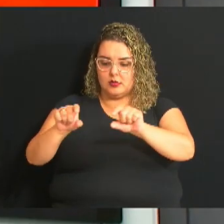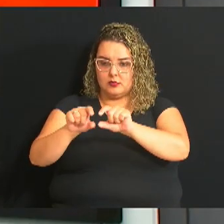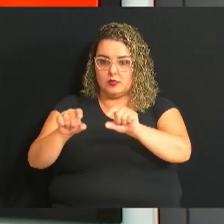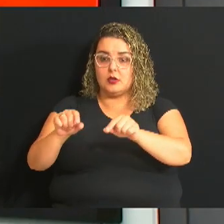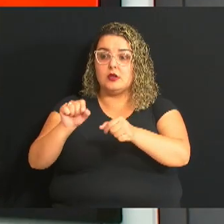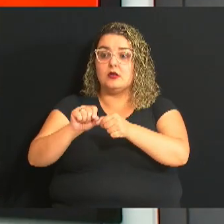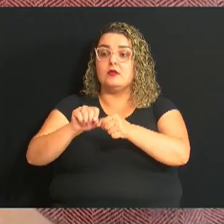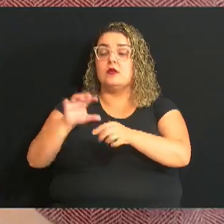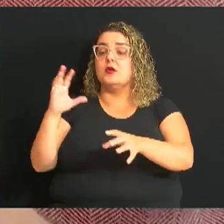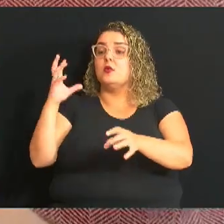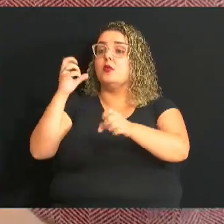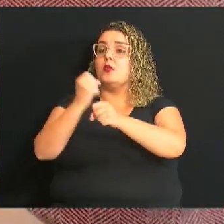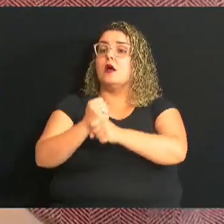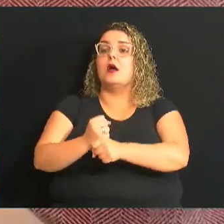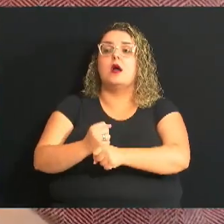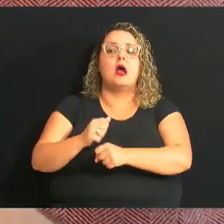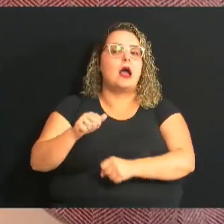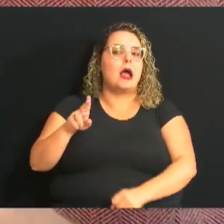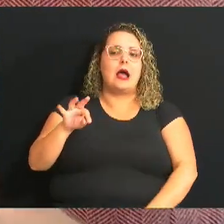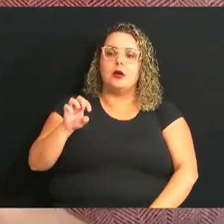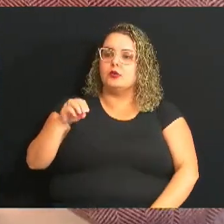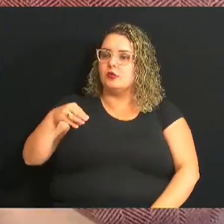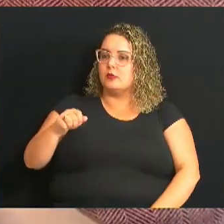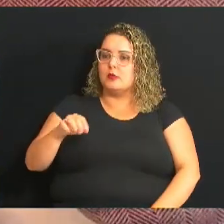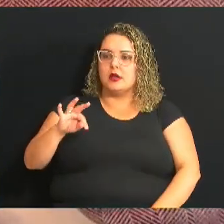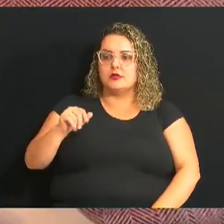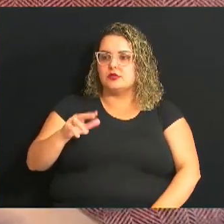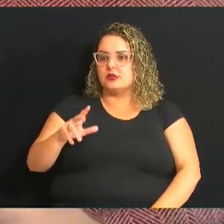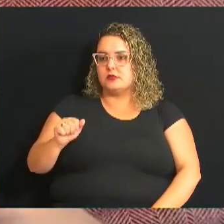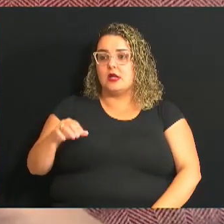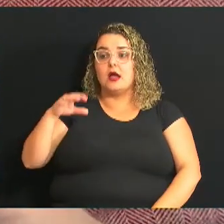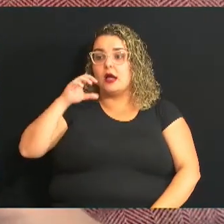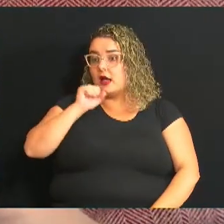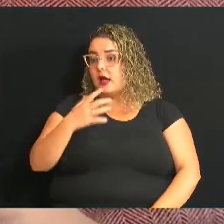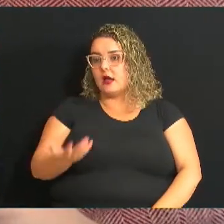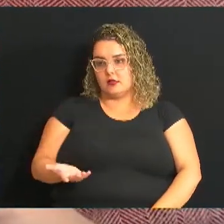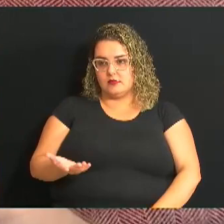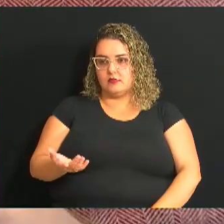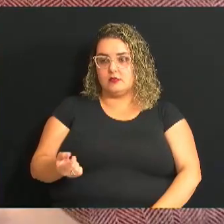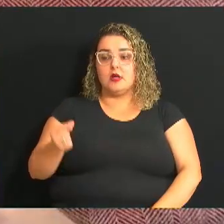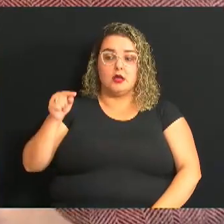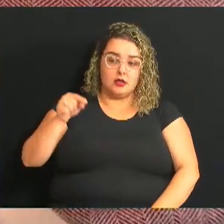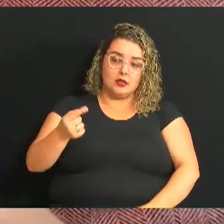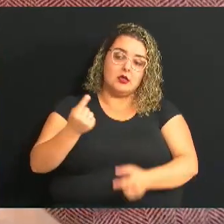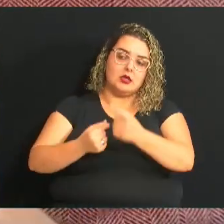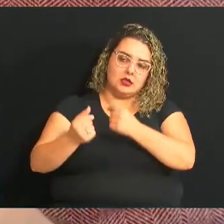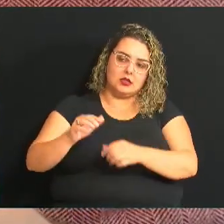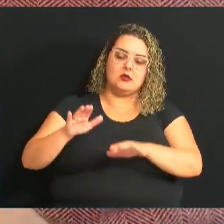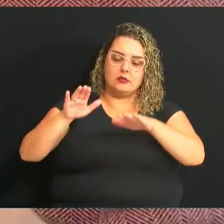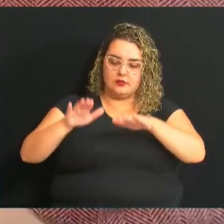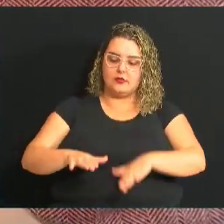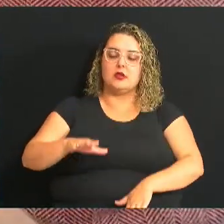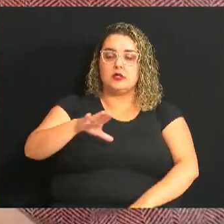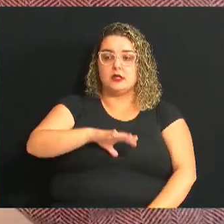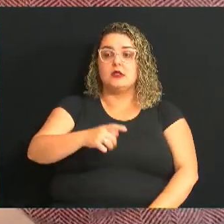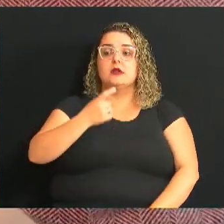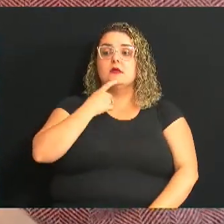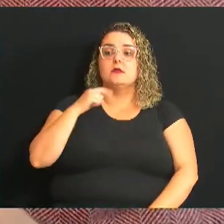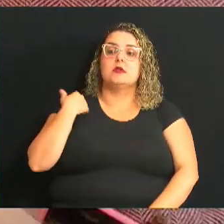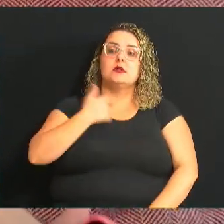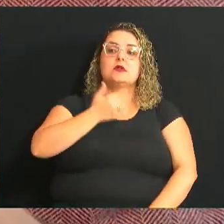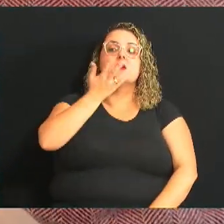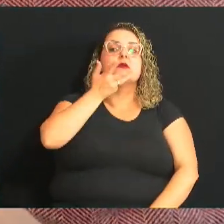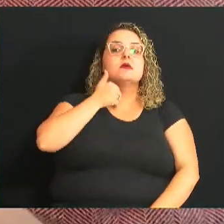cálculo automaticamente, é rapidinho, não custa nada e esse dinheiro fica aqui em Campinas para nossas crianças, para